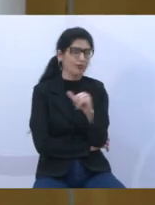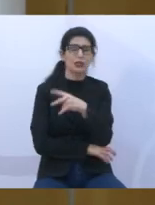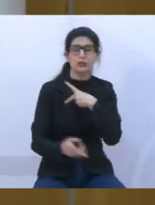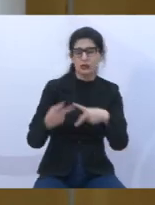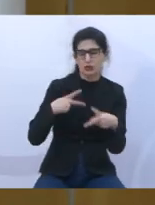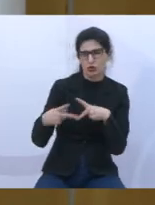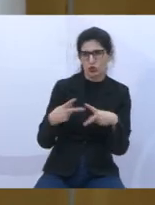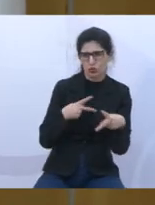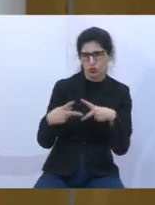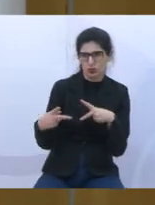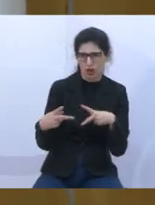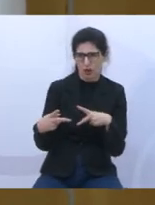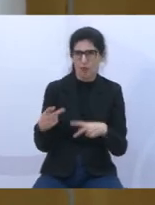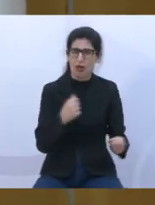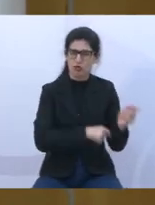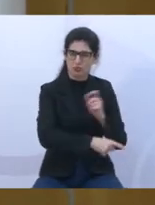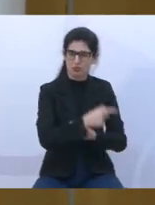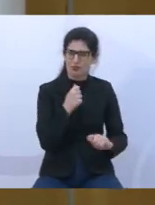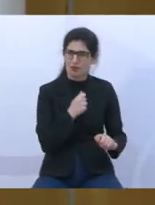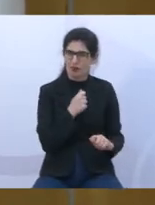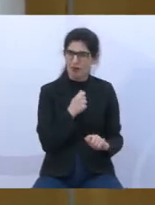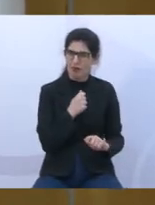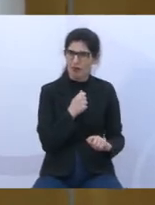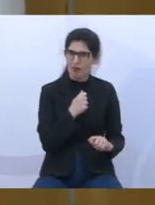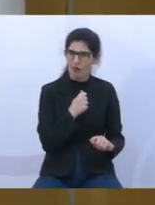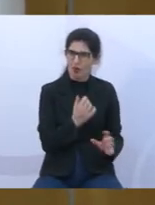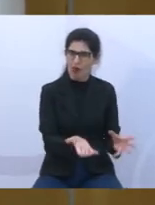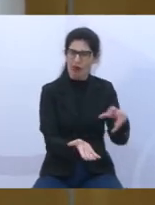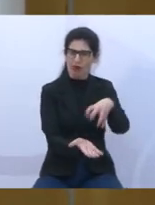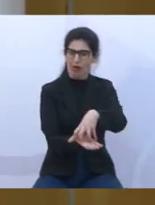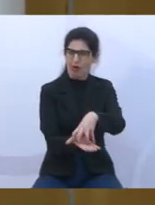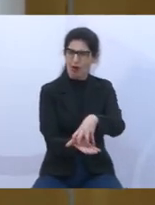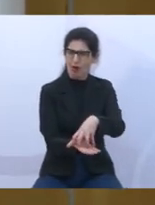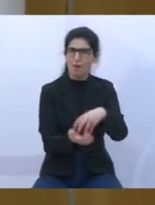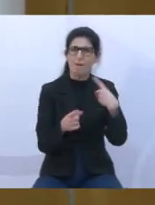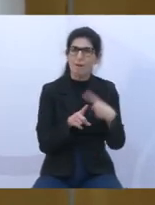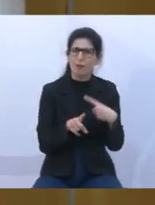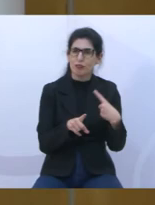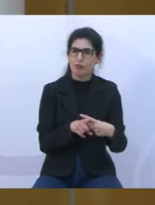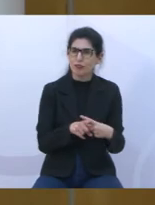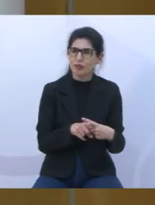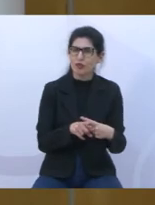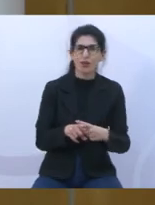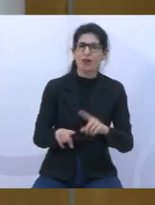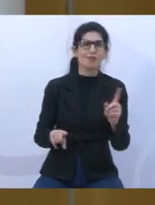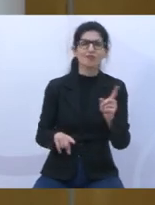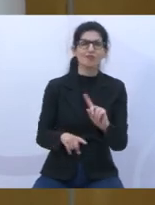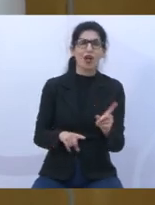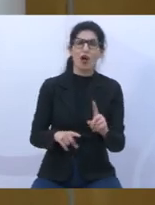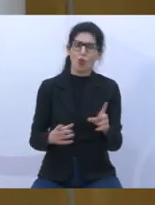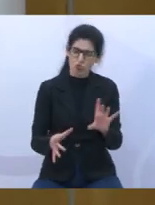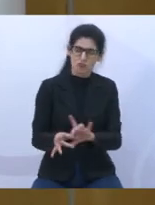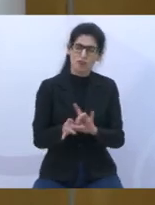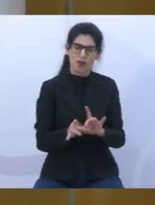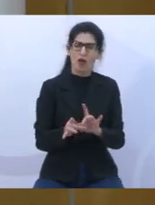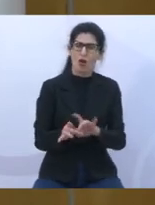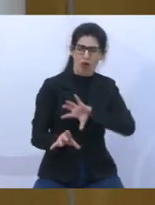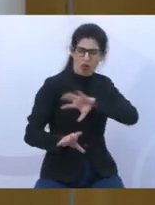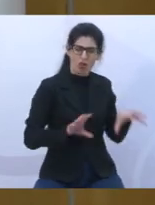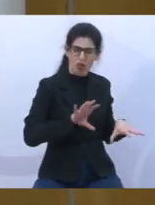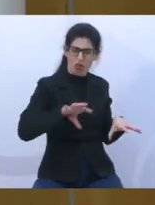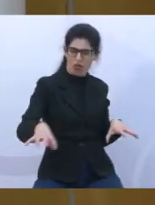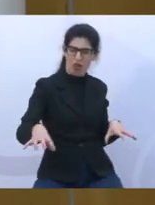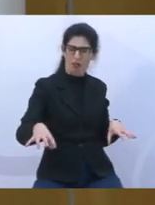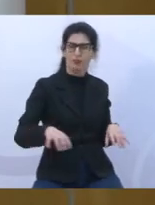era mesmo administração de jacareí por que que eles não entravam em concordância oi e esse